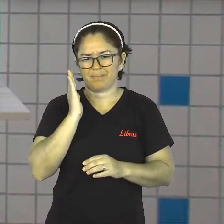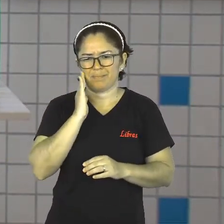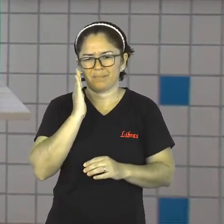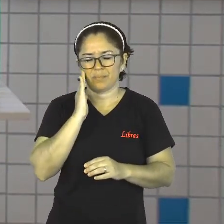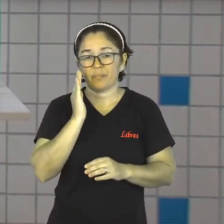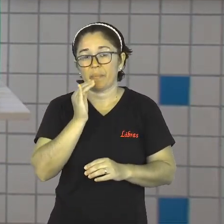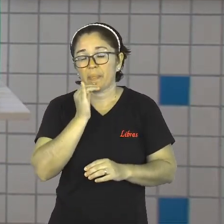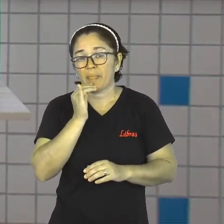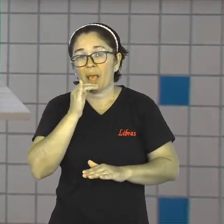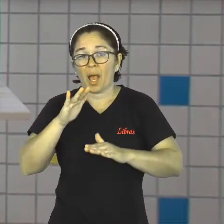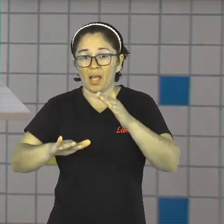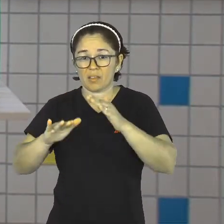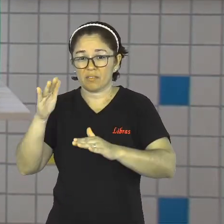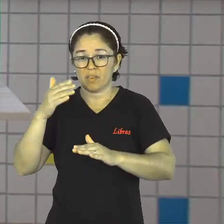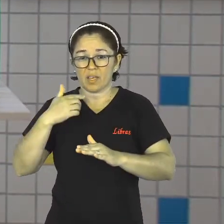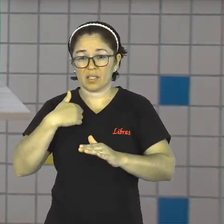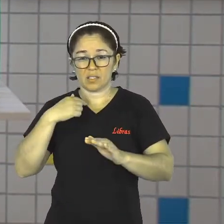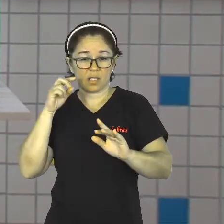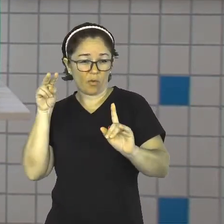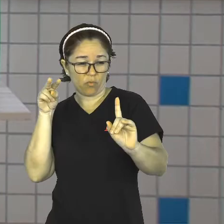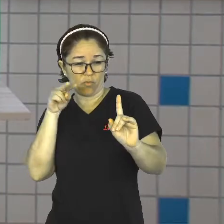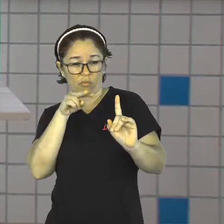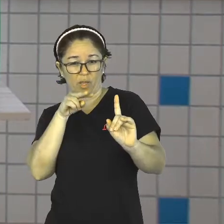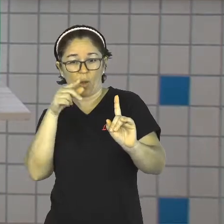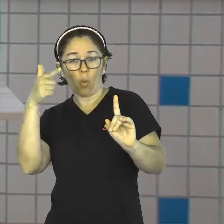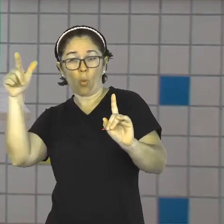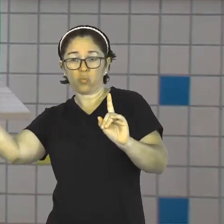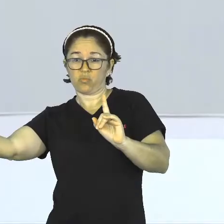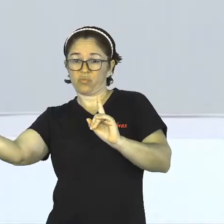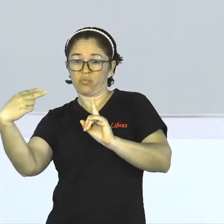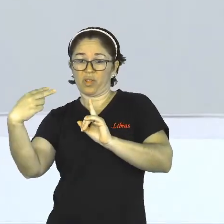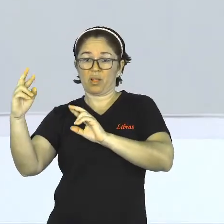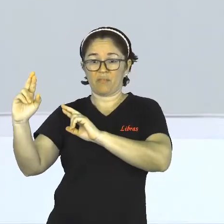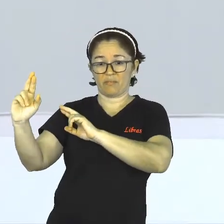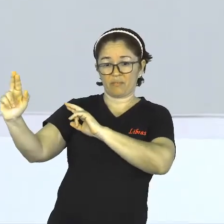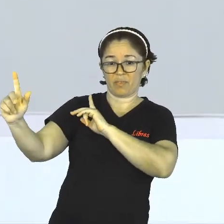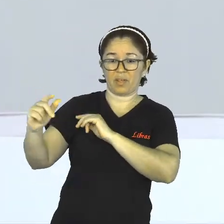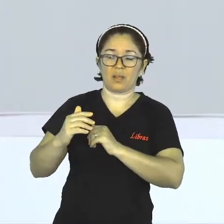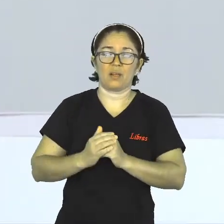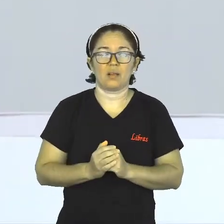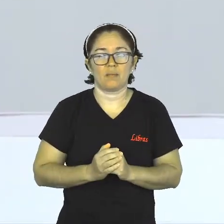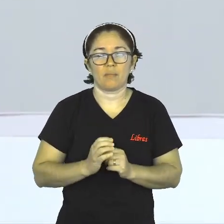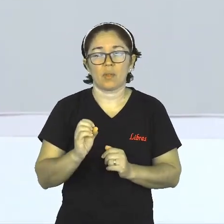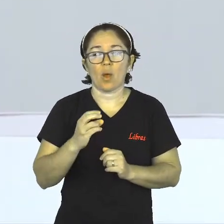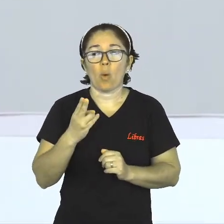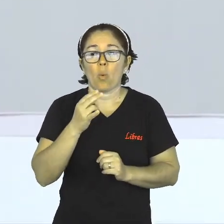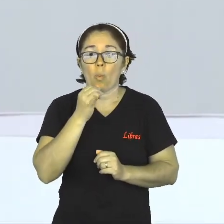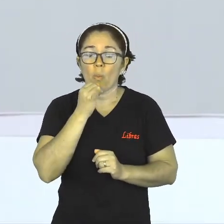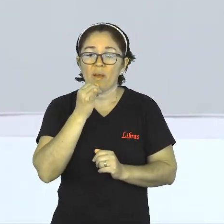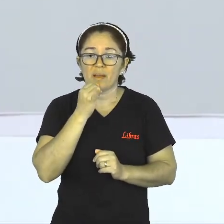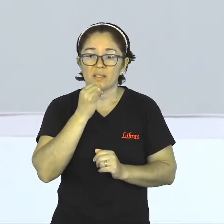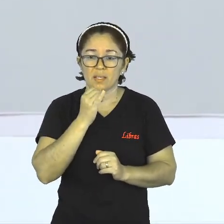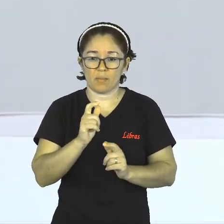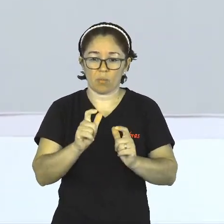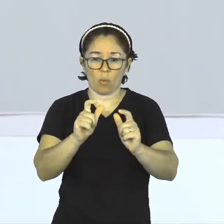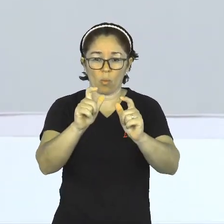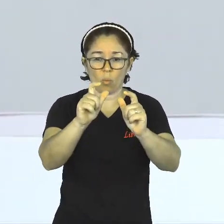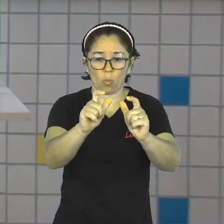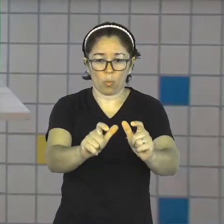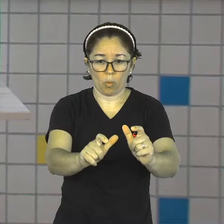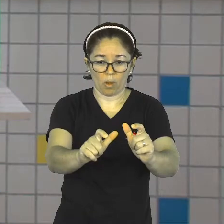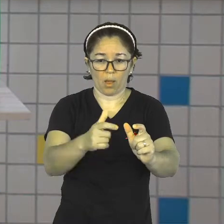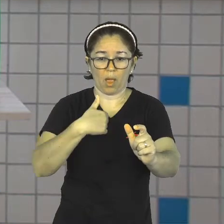ponto de vista, do ponto de referência? Ponto de referência? Como assim,